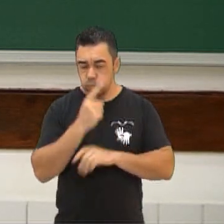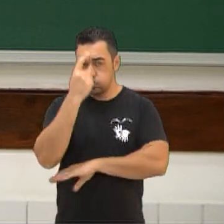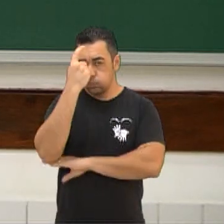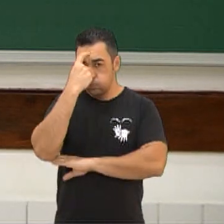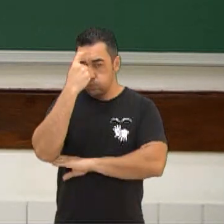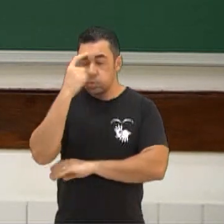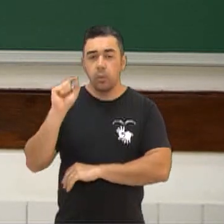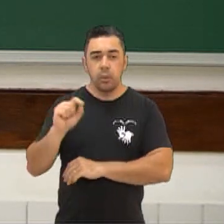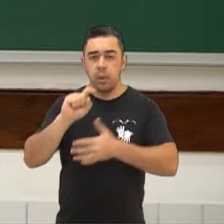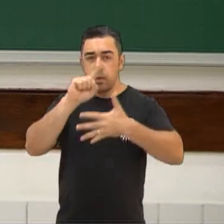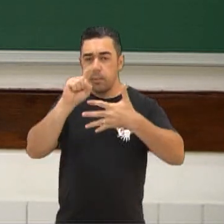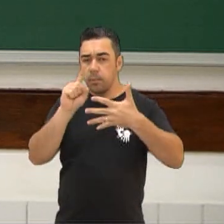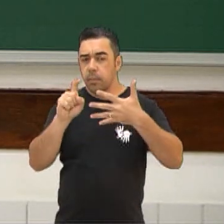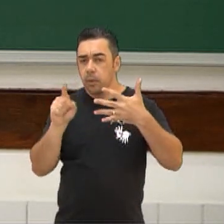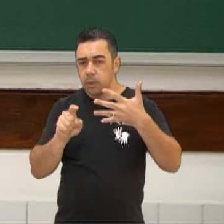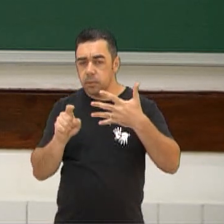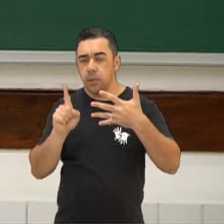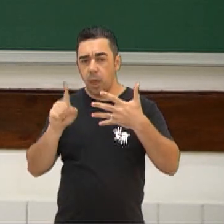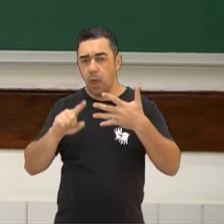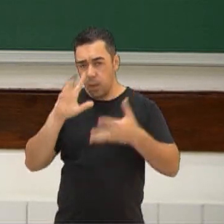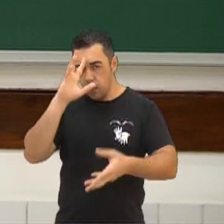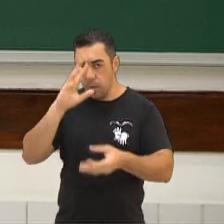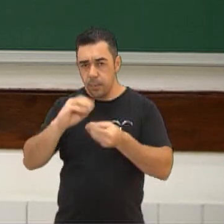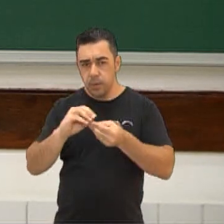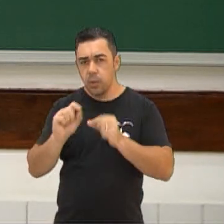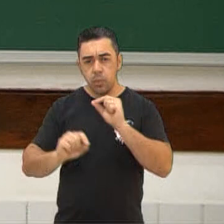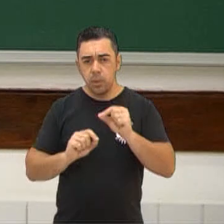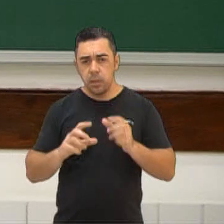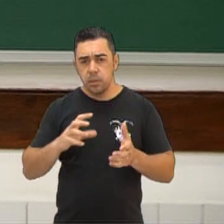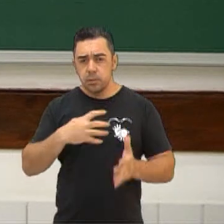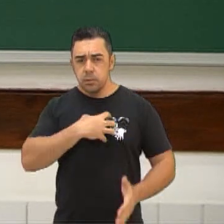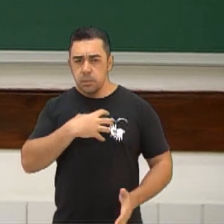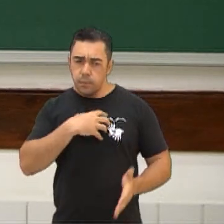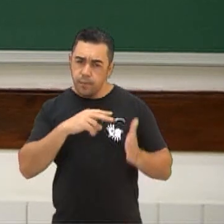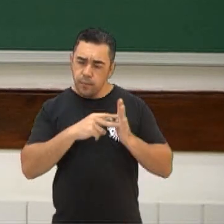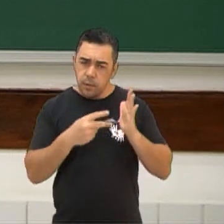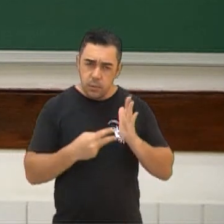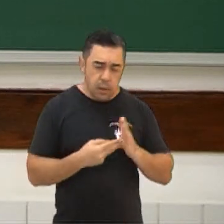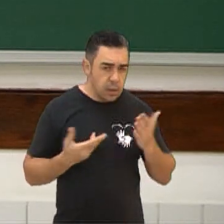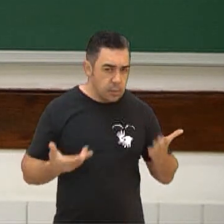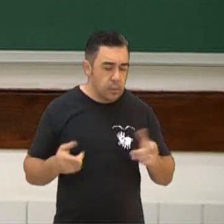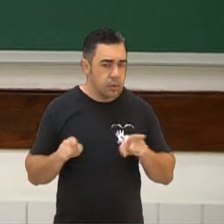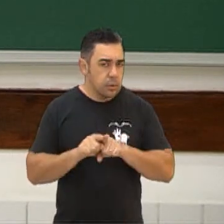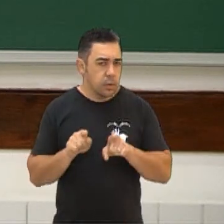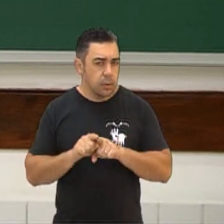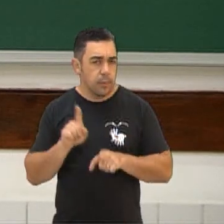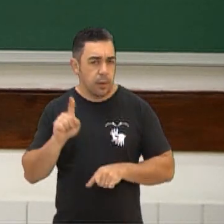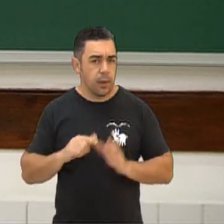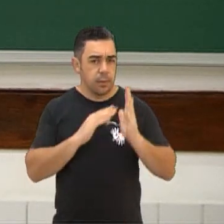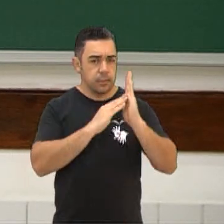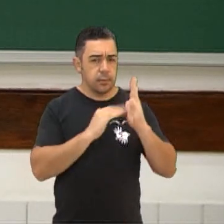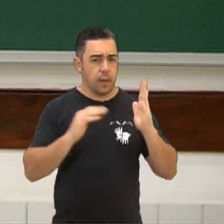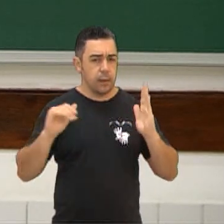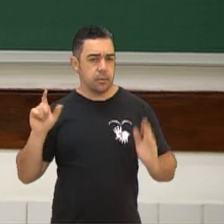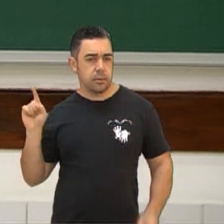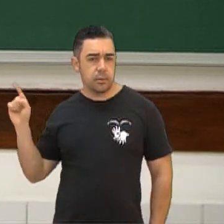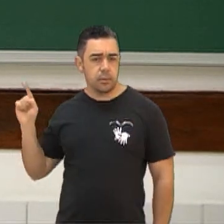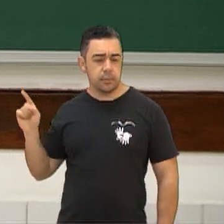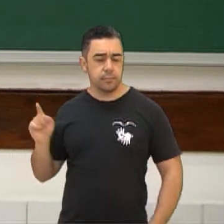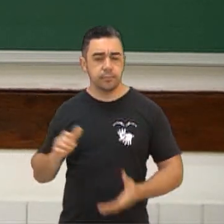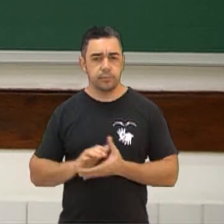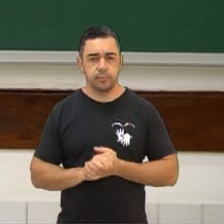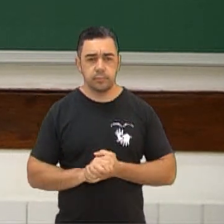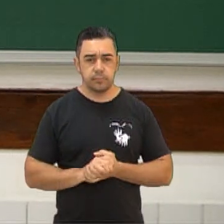levantem hipóteses de leitura para o efeito que elas produzem no leitor e o efeito estético que ela